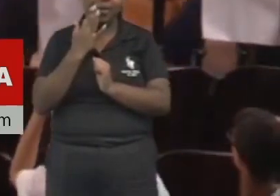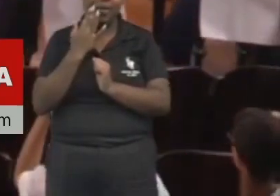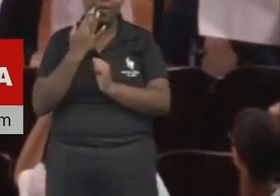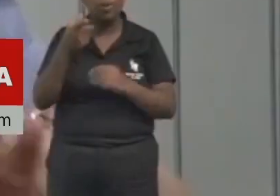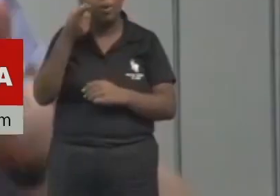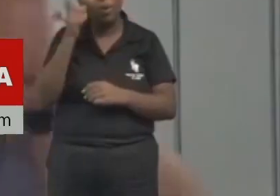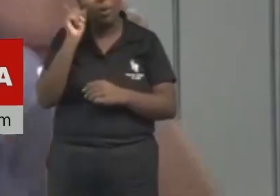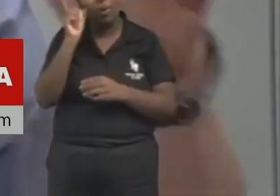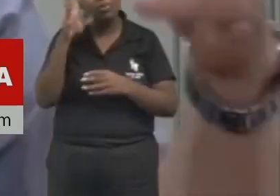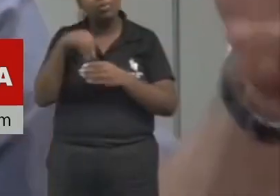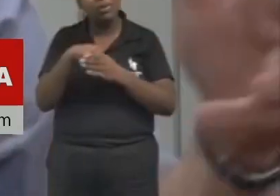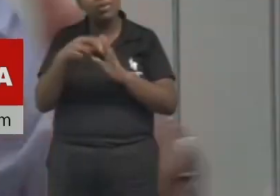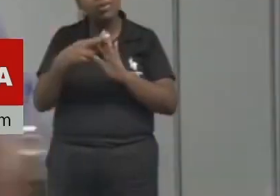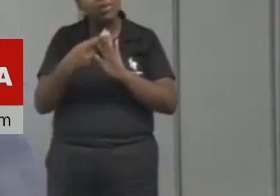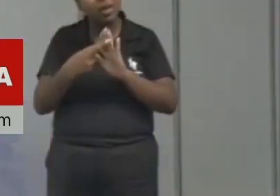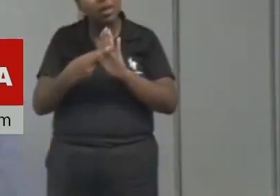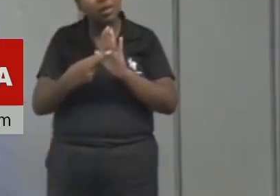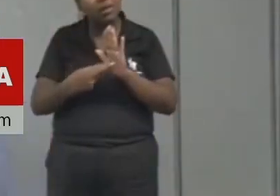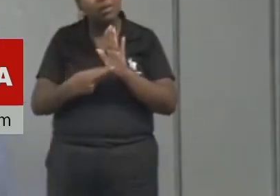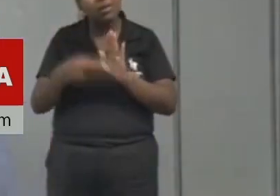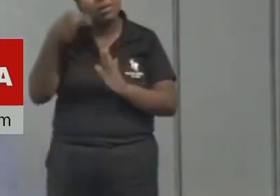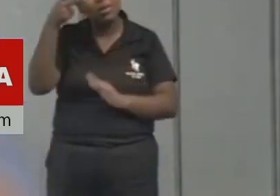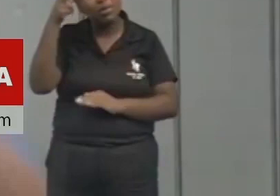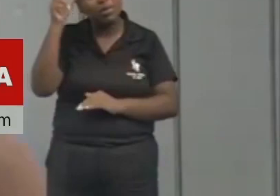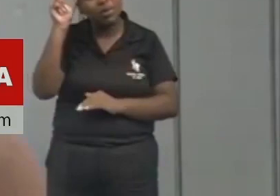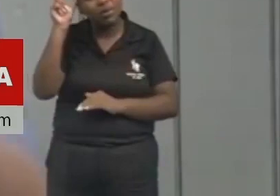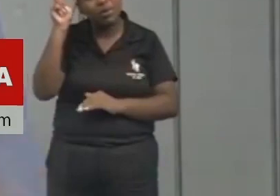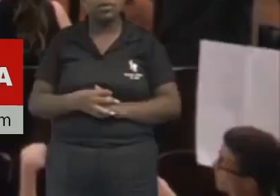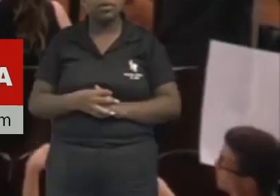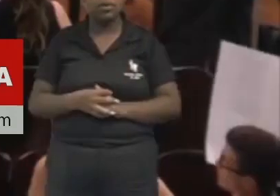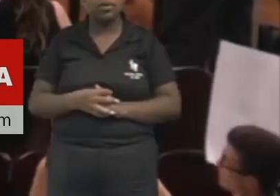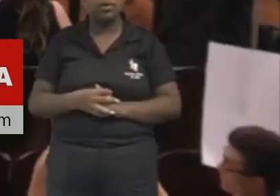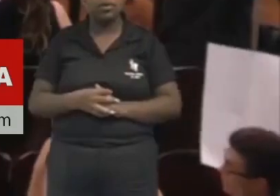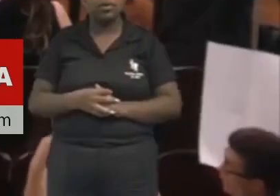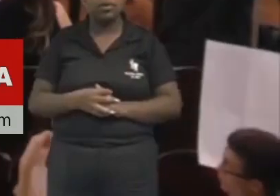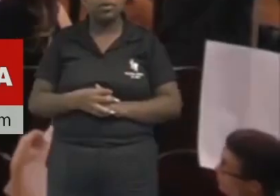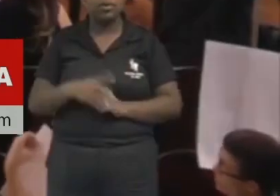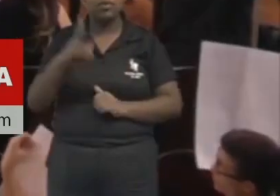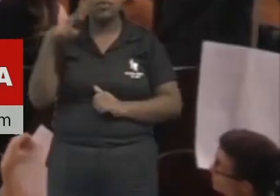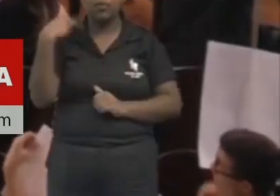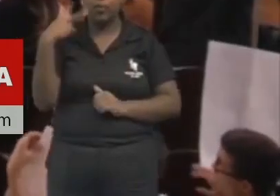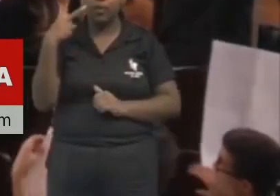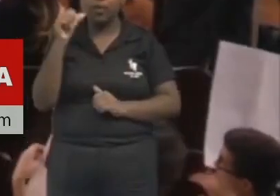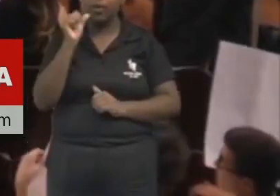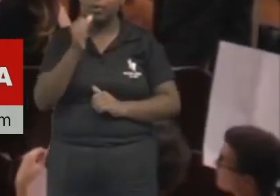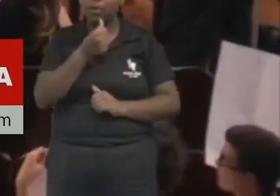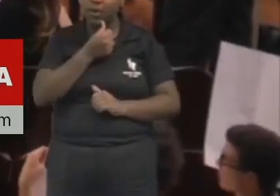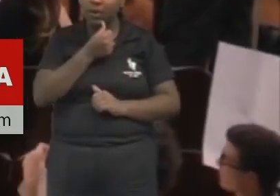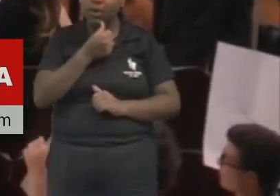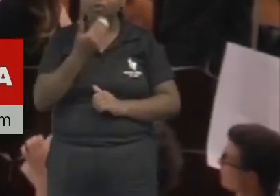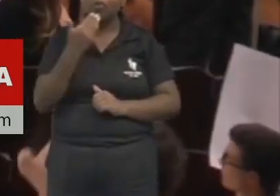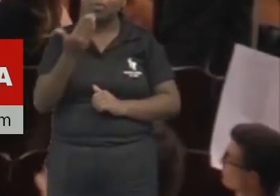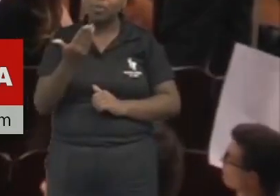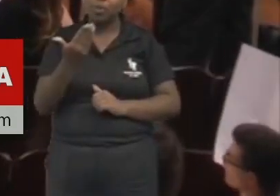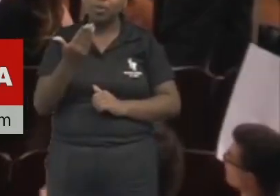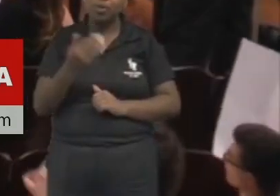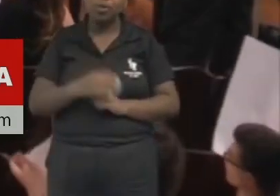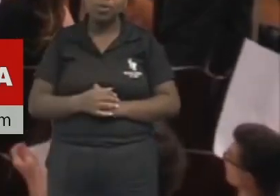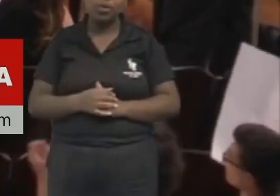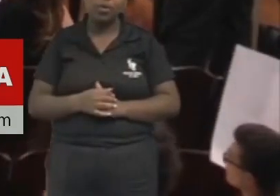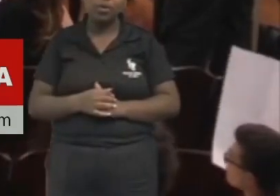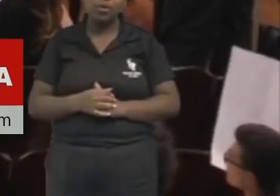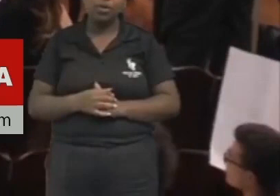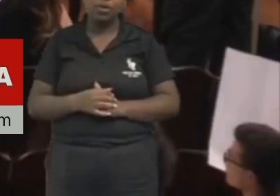Foi junto. Juraci Schaefer, do PT, tentou intermediar. Vereador Melo, pedi Vossa Excelência